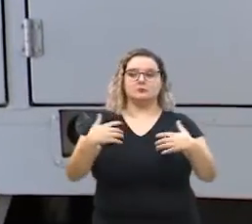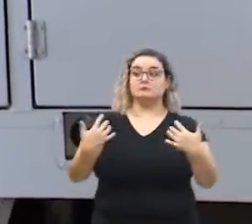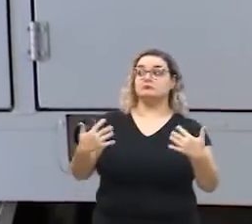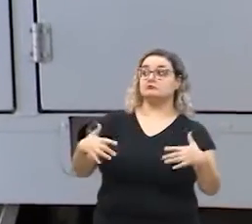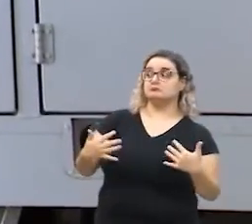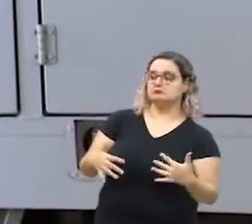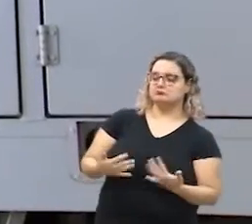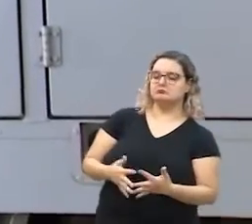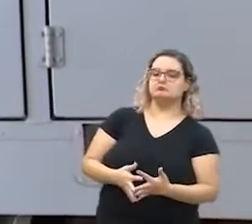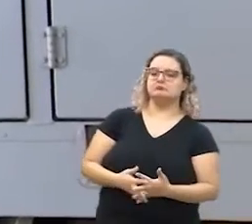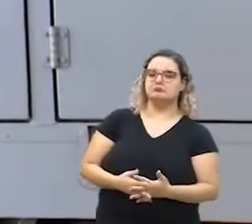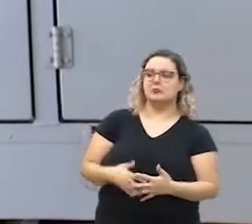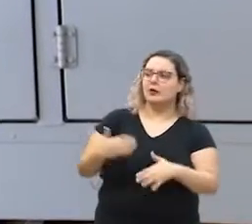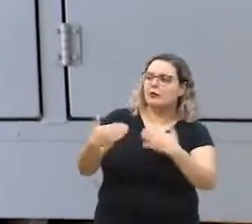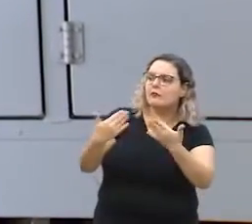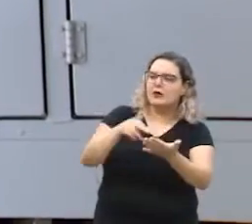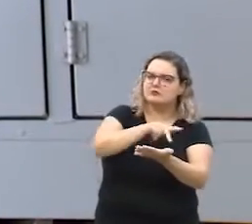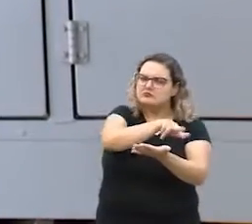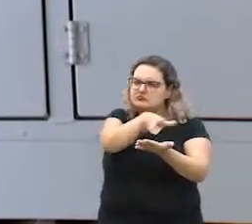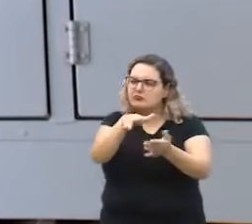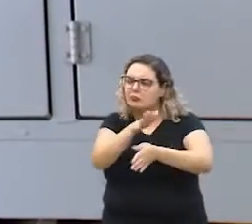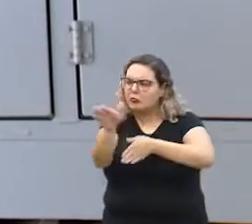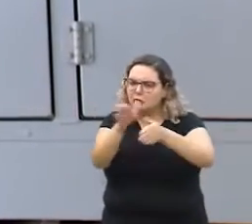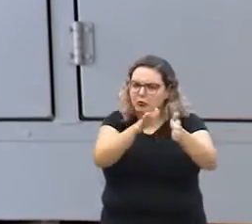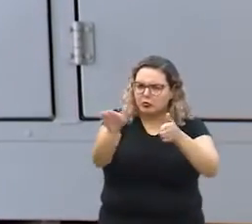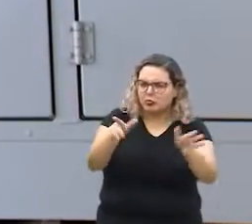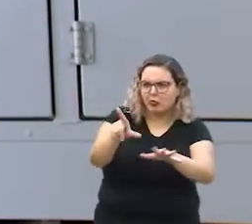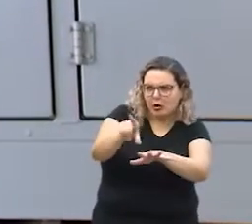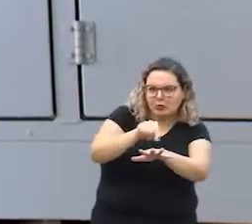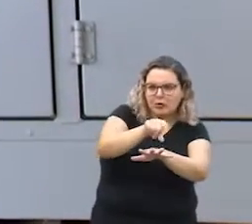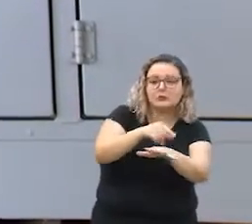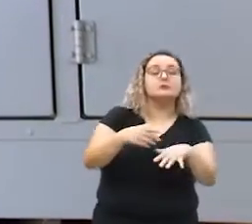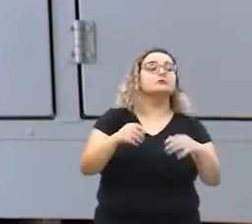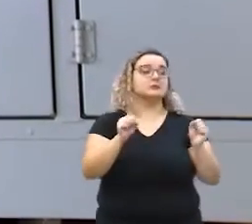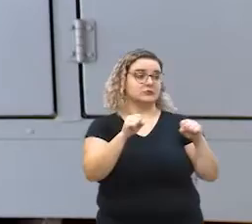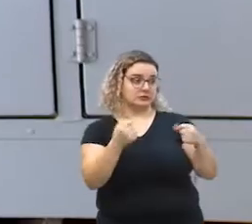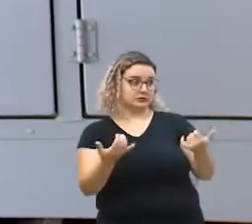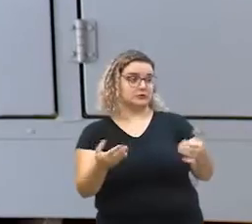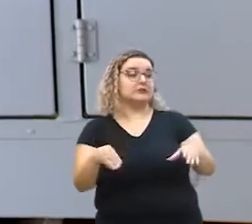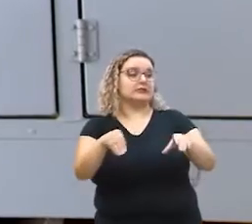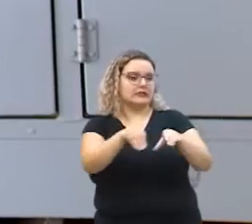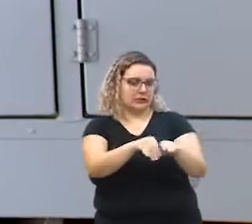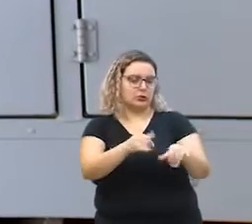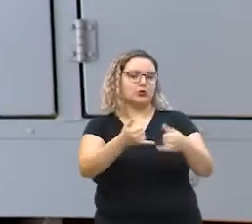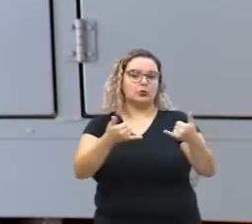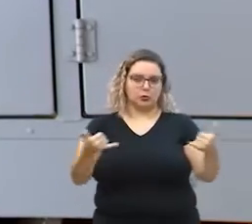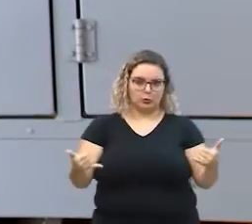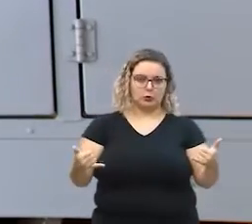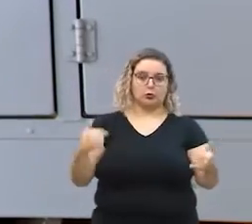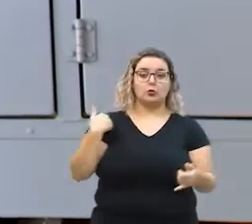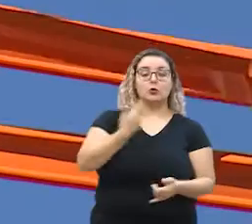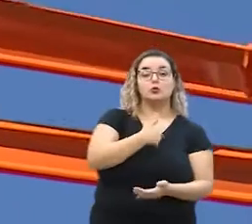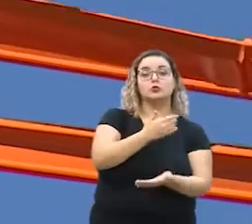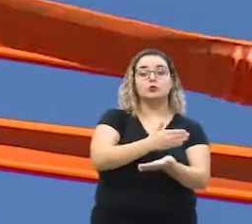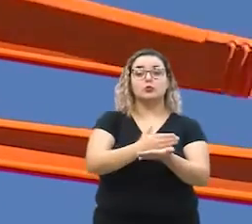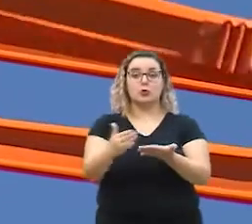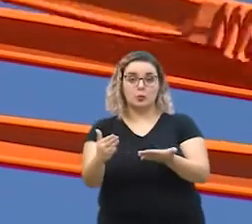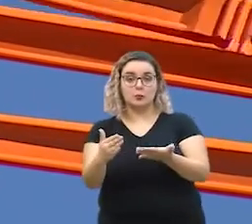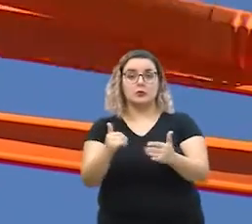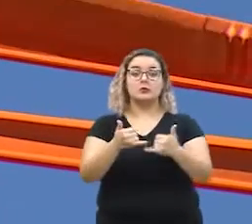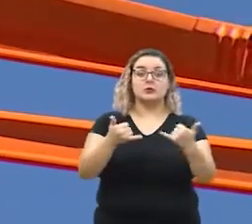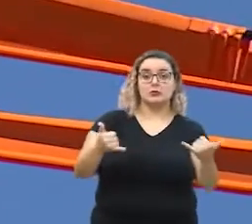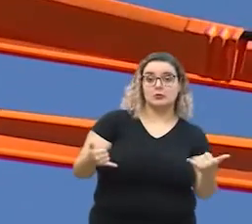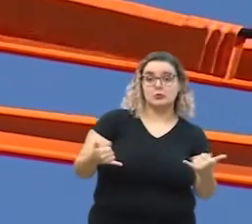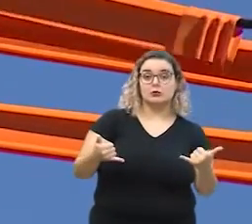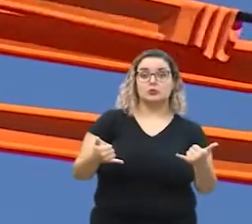vários segmentos, então, dessa profissão. Tem. Dentro da função de eletricista, a gente inicia, como eu falei, como eletricista